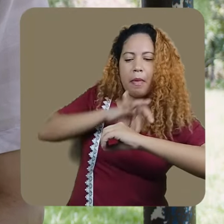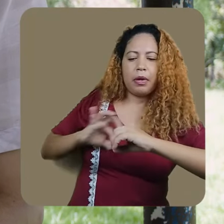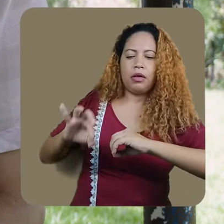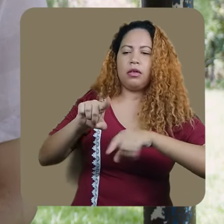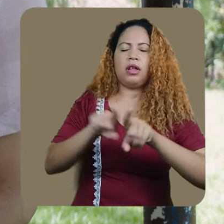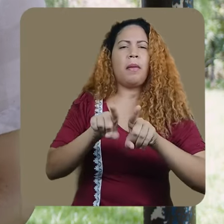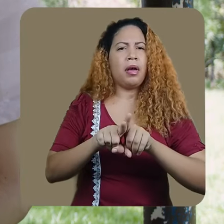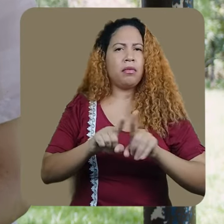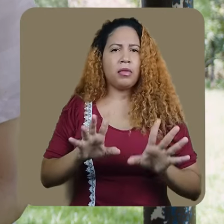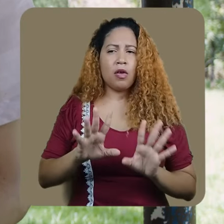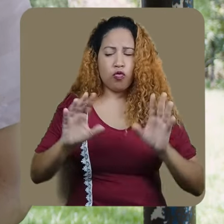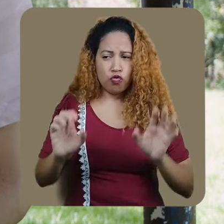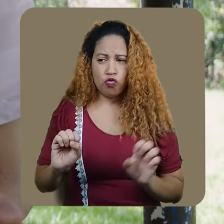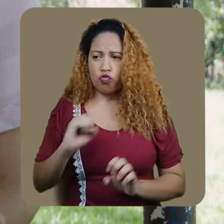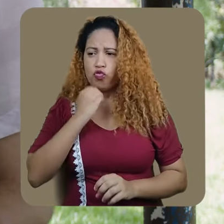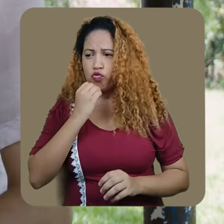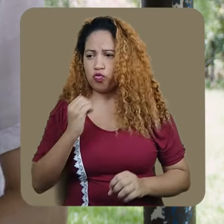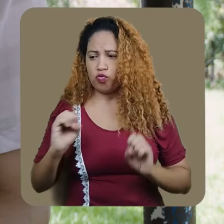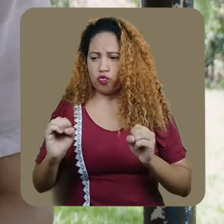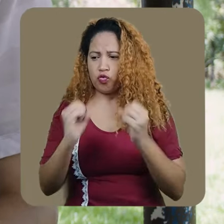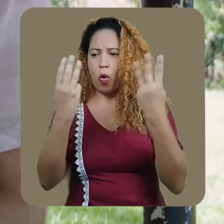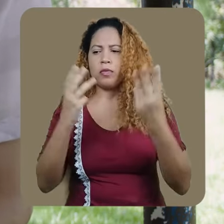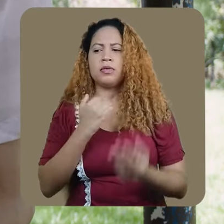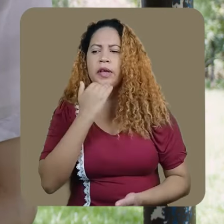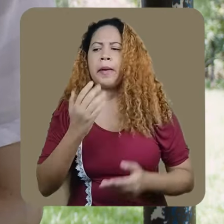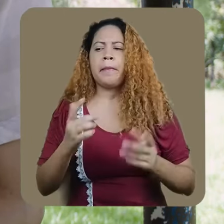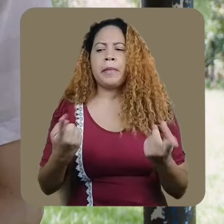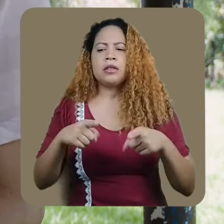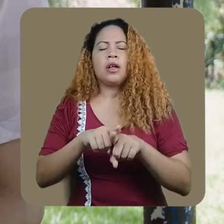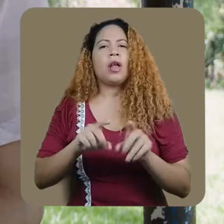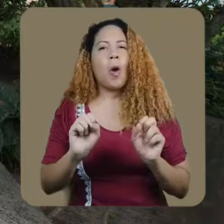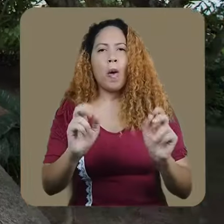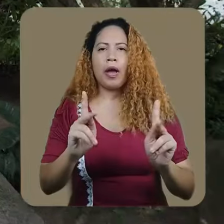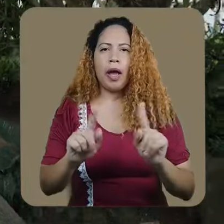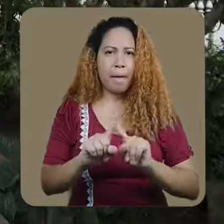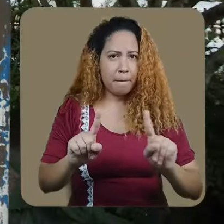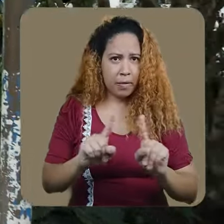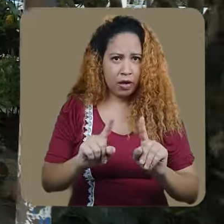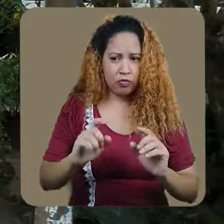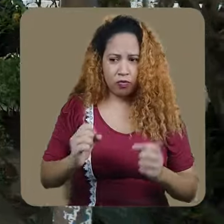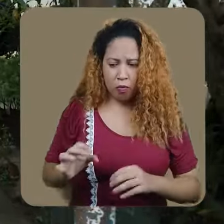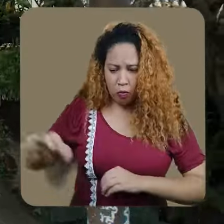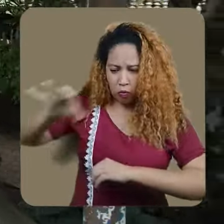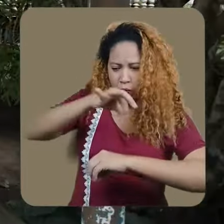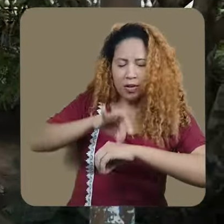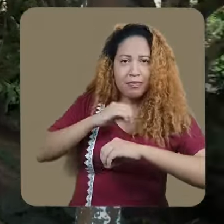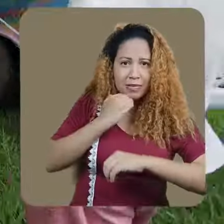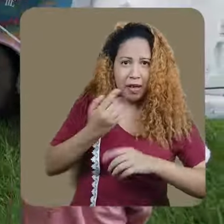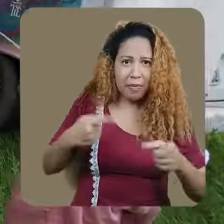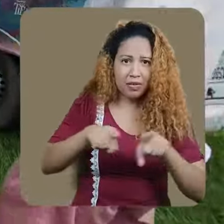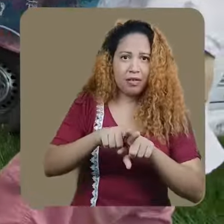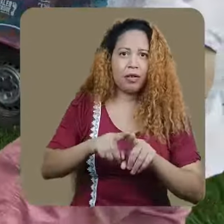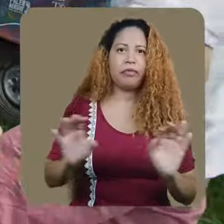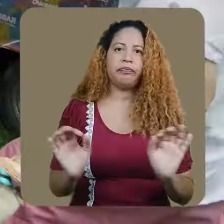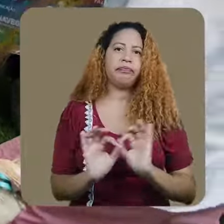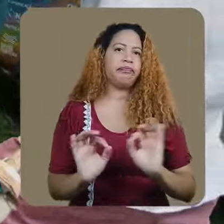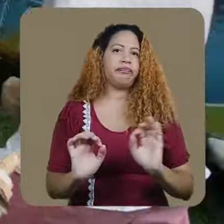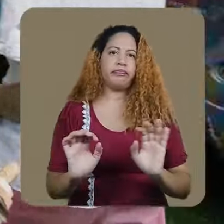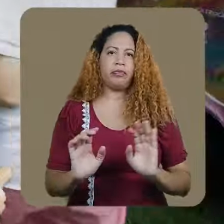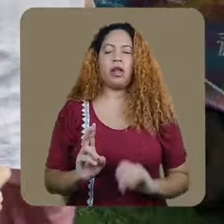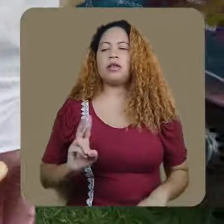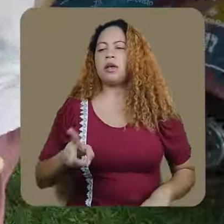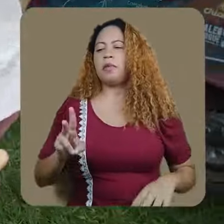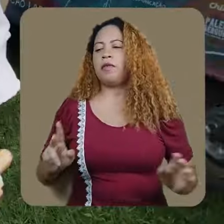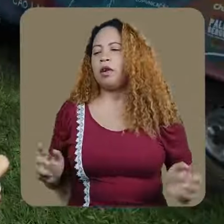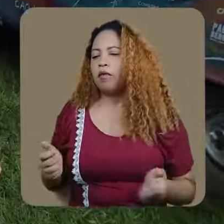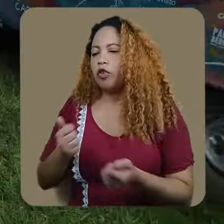há sombra de dúvidas. Talvez dê para fazer um show sem parceria, mas uma turnê sem parceria não dá. Obrigado por você ter vindo aqui em casa e ter vindo. A gente sempre